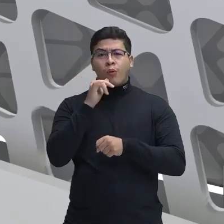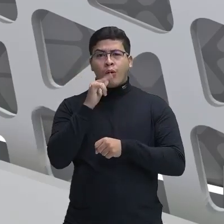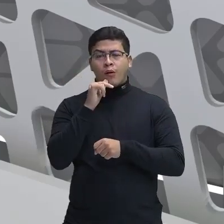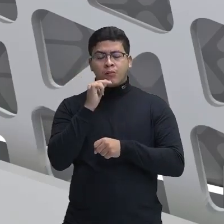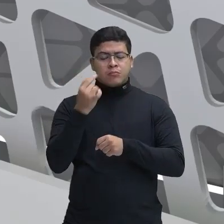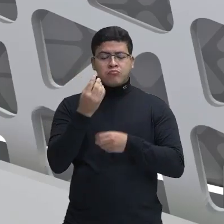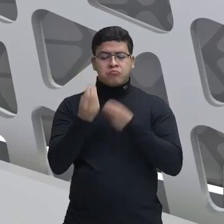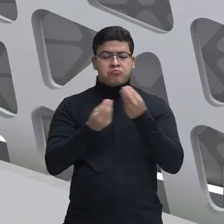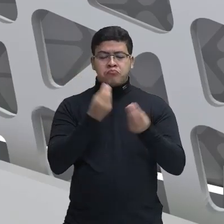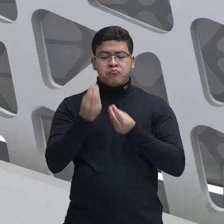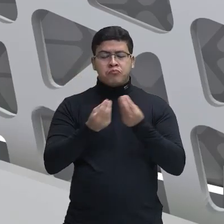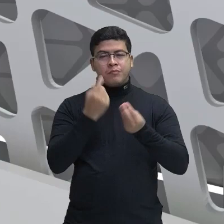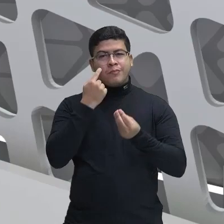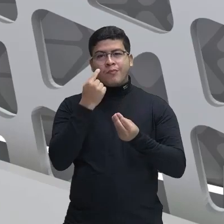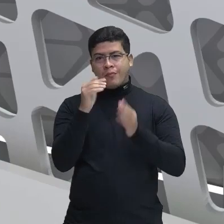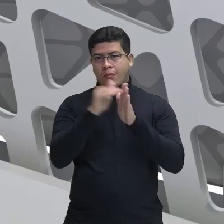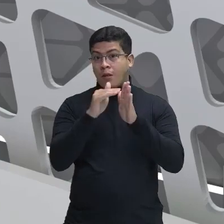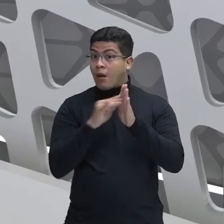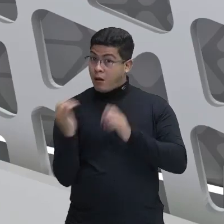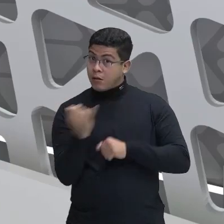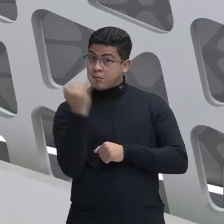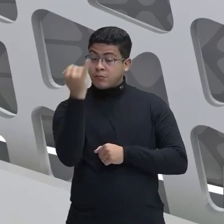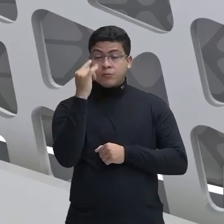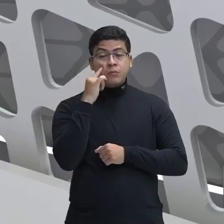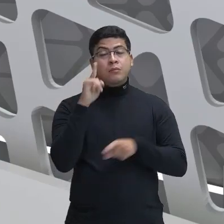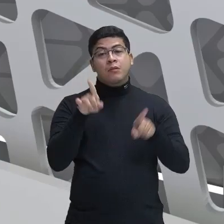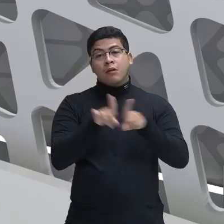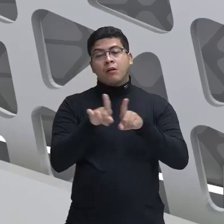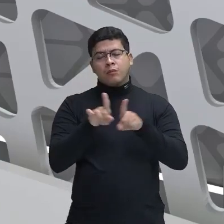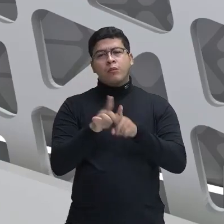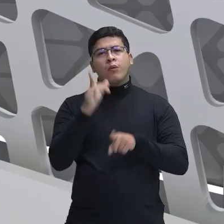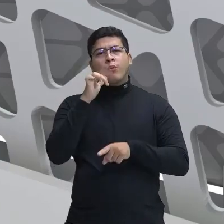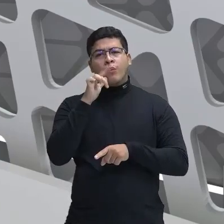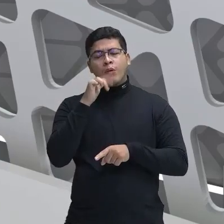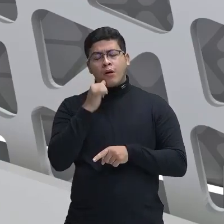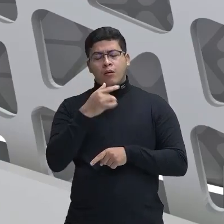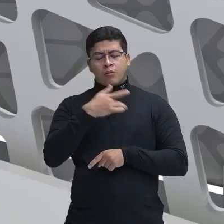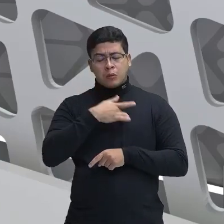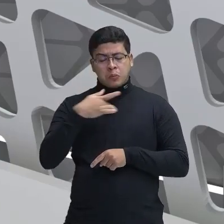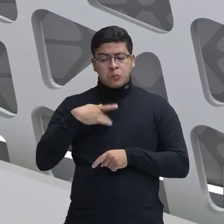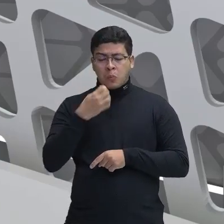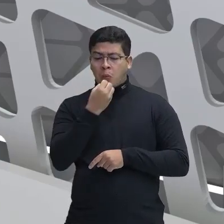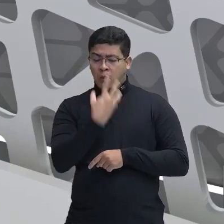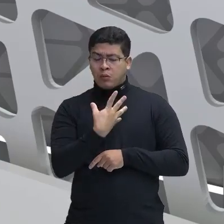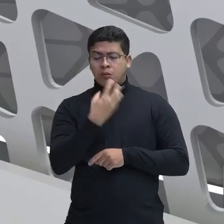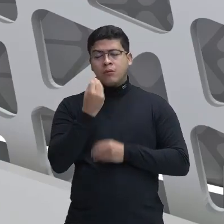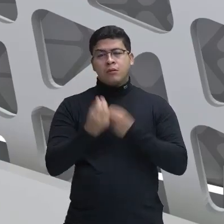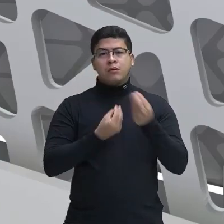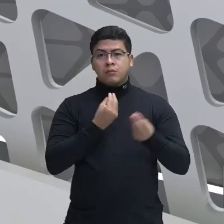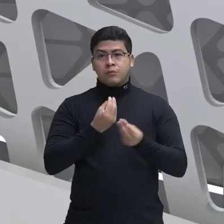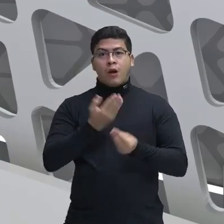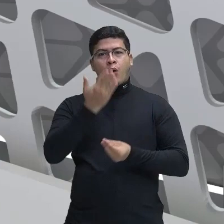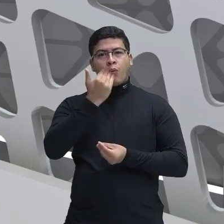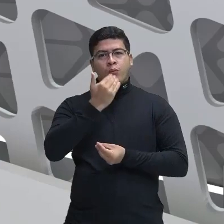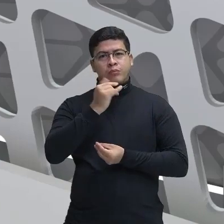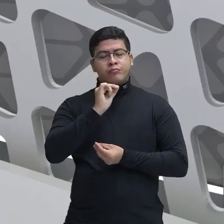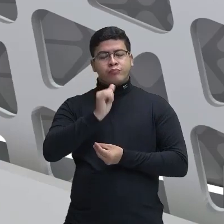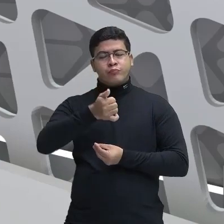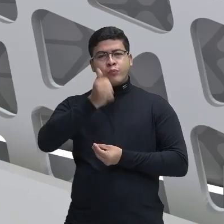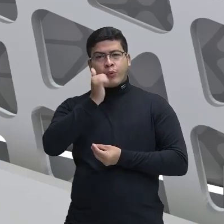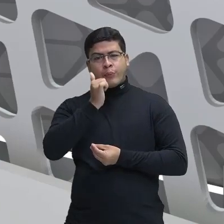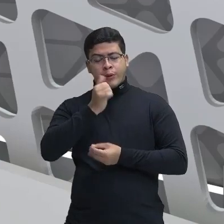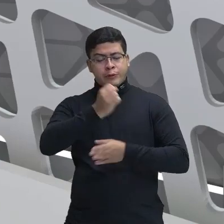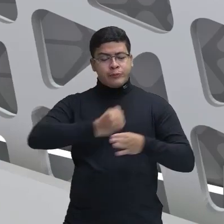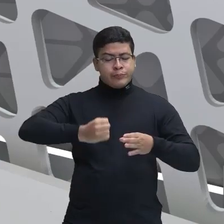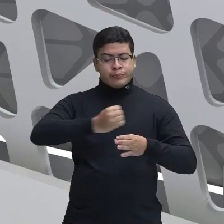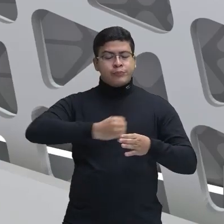vai relembrar aí com vocês a importância de uma água tratada, de uma água limpa para o nosso consumo. Nós já sabemos